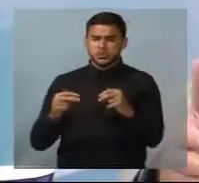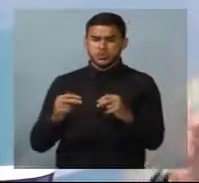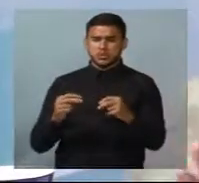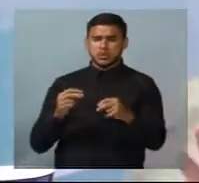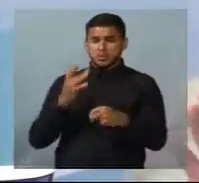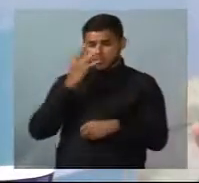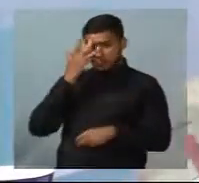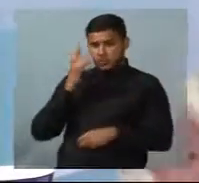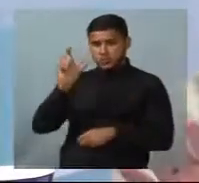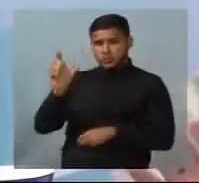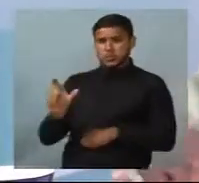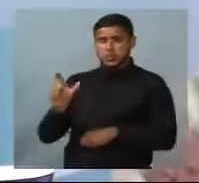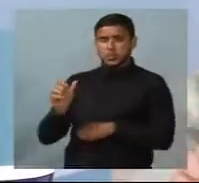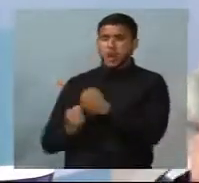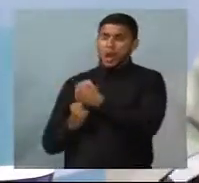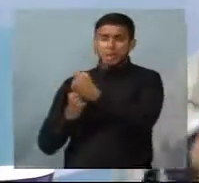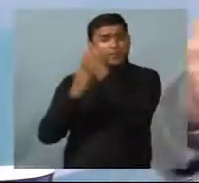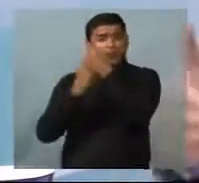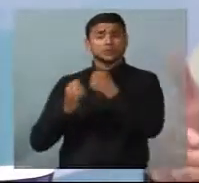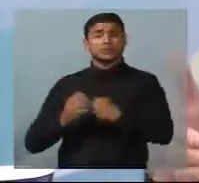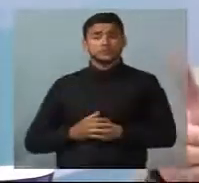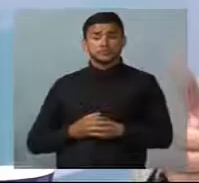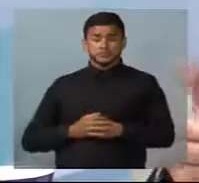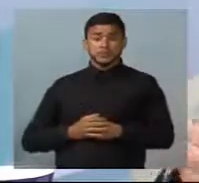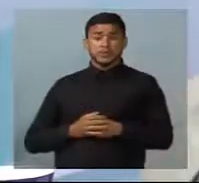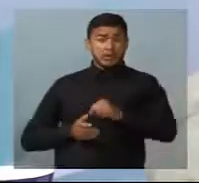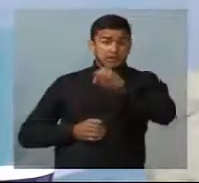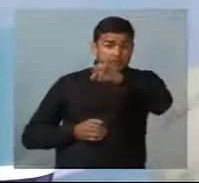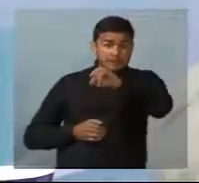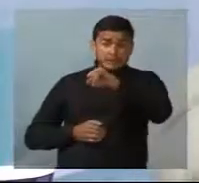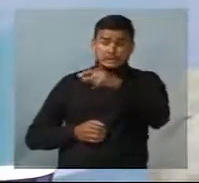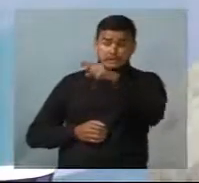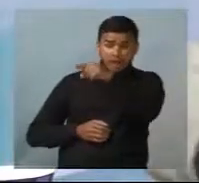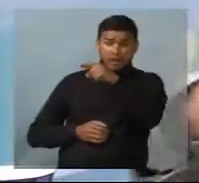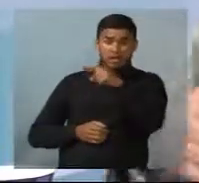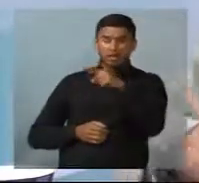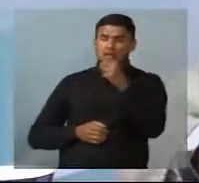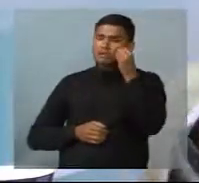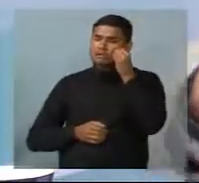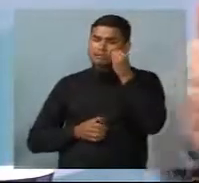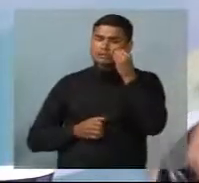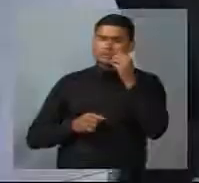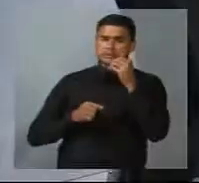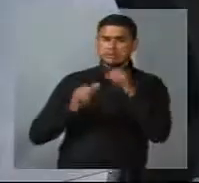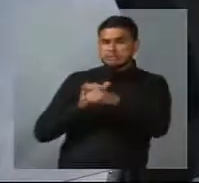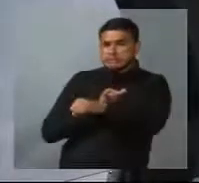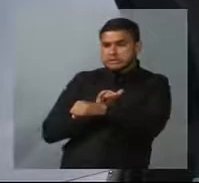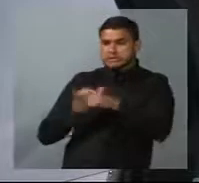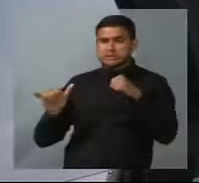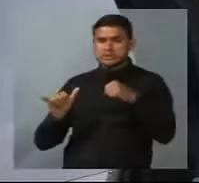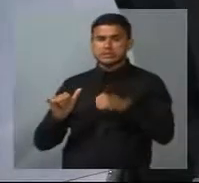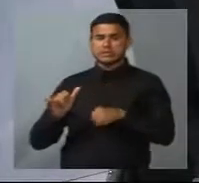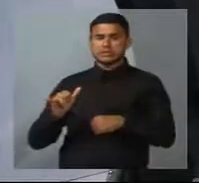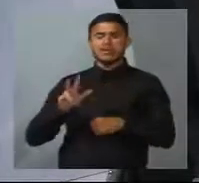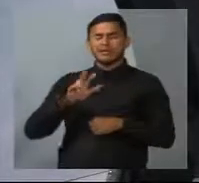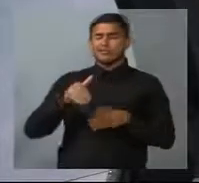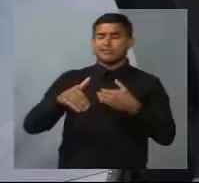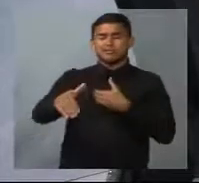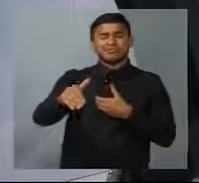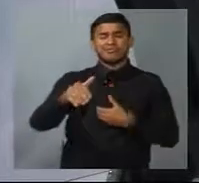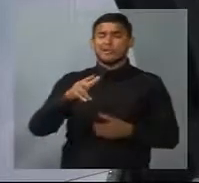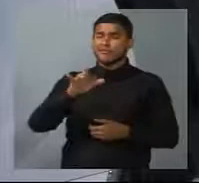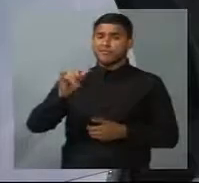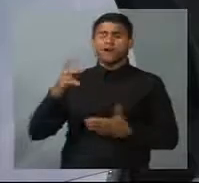essa pessoa. Eu acho que a saída é essa. Se ele fosse candidatar, ainda que consiga eliminar, não sei o quê, mas na frente isso vai estourar, não vai dar